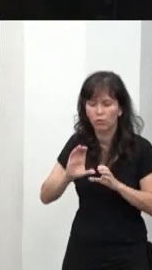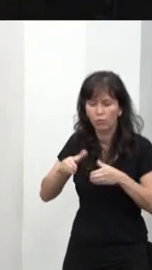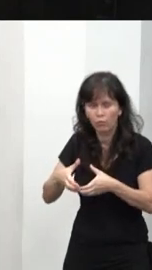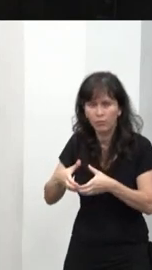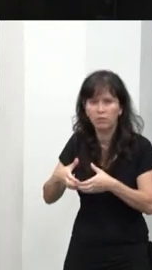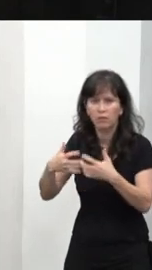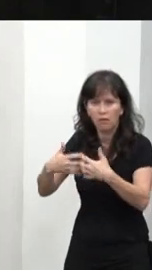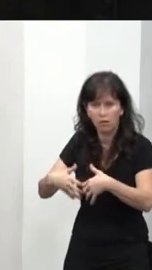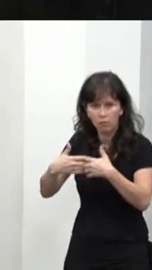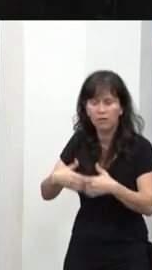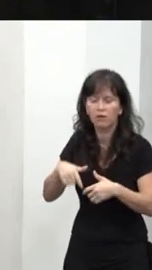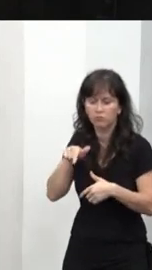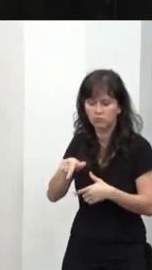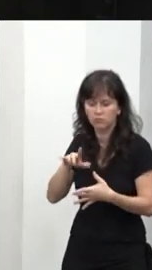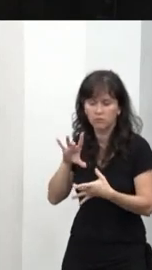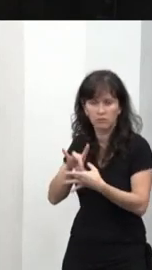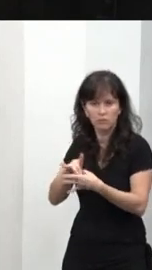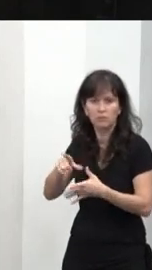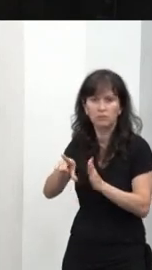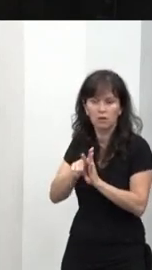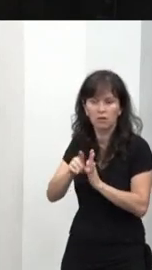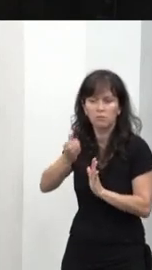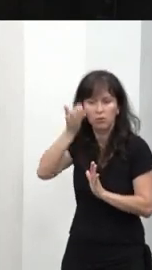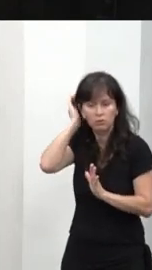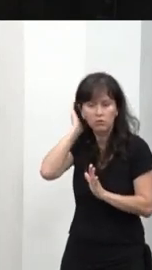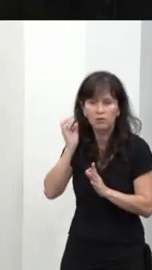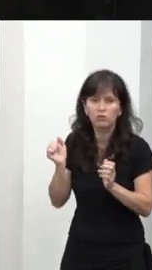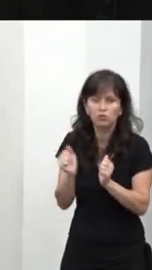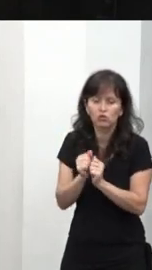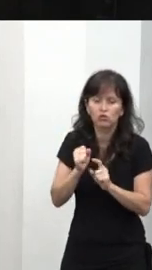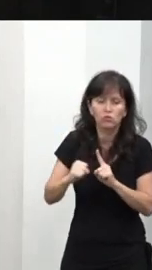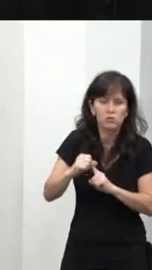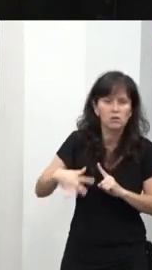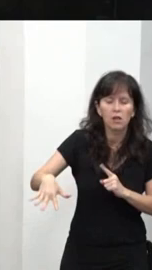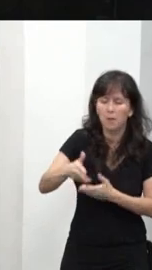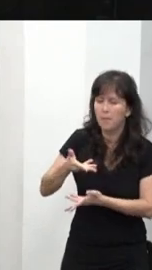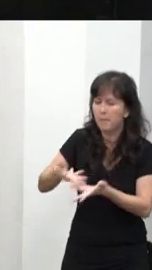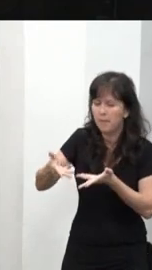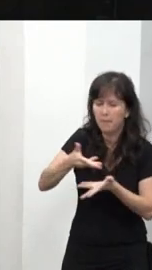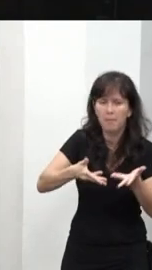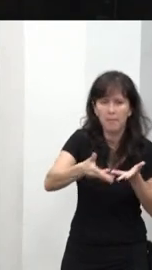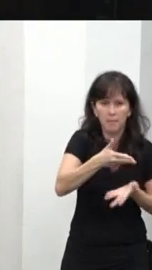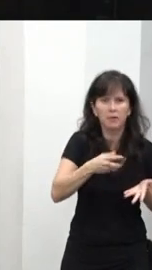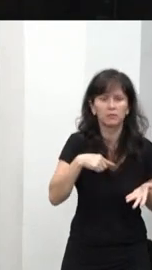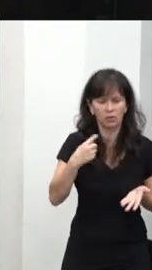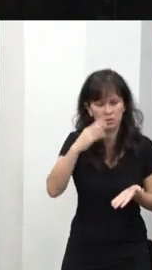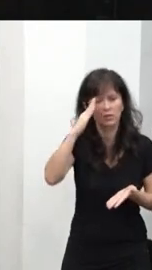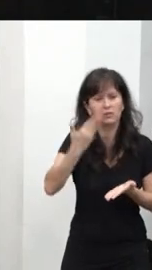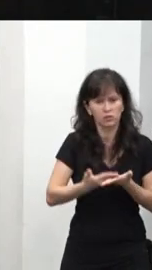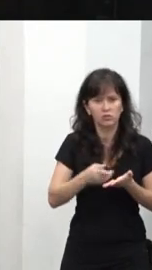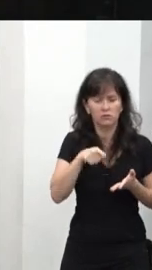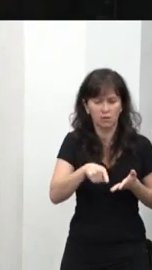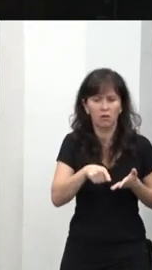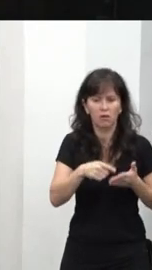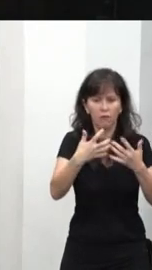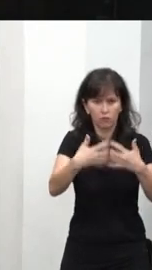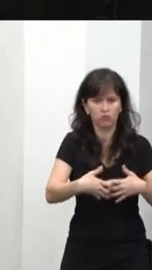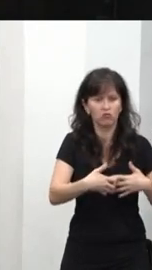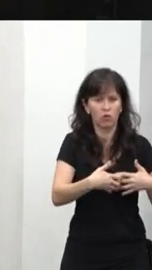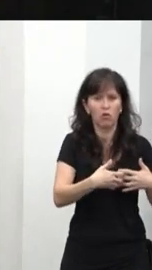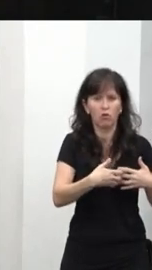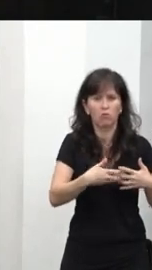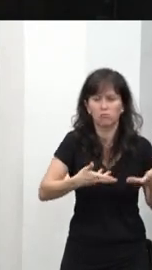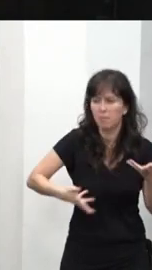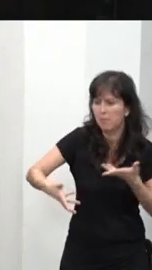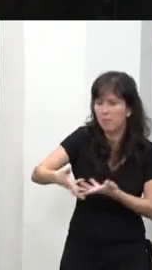da Operativa da lei para com a sociedade civil a gente só acredita E aí demora um pouquinho mas vale a pena e em gestão em